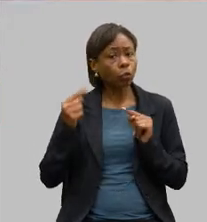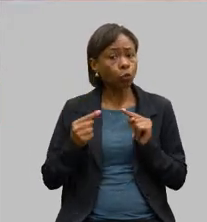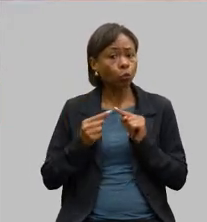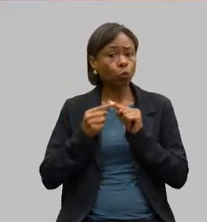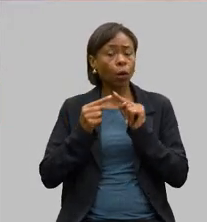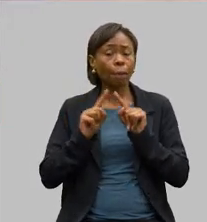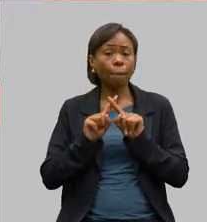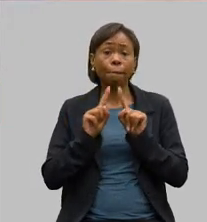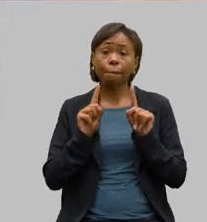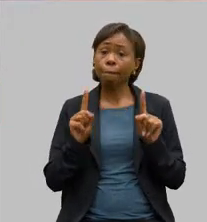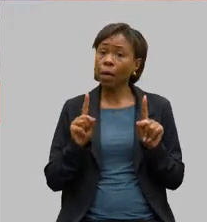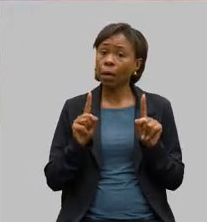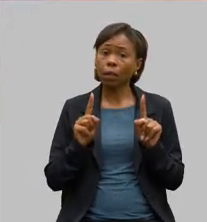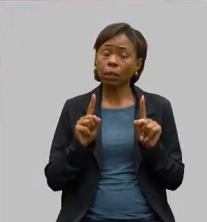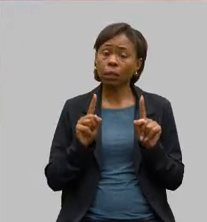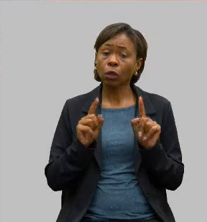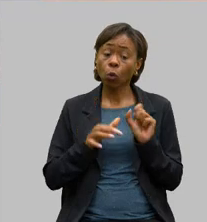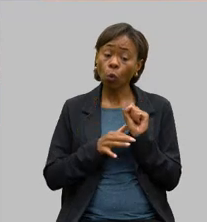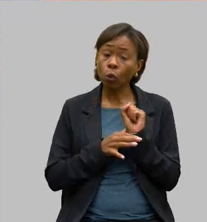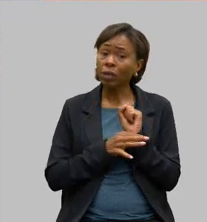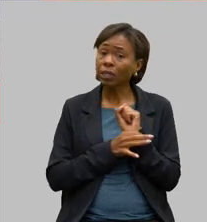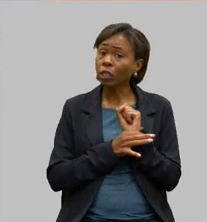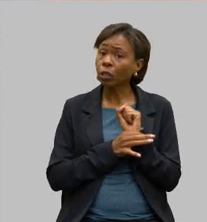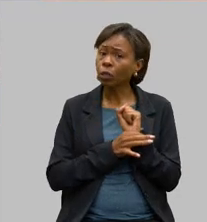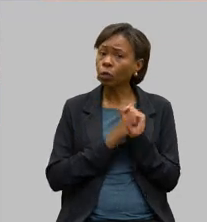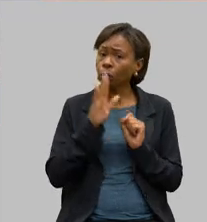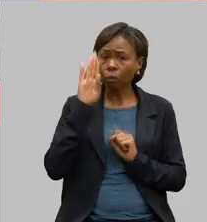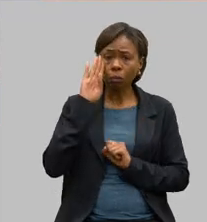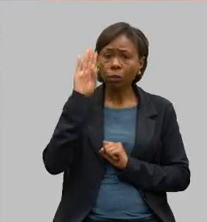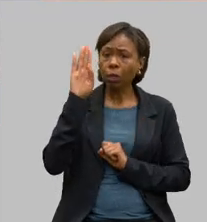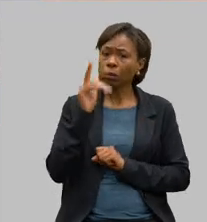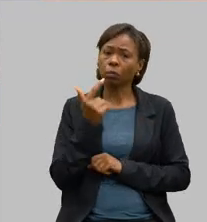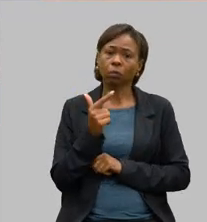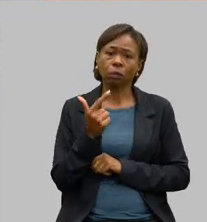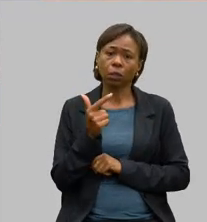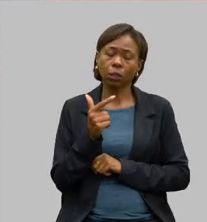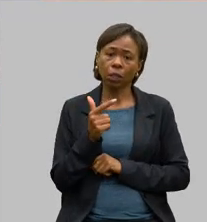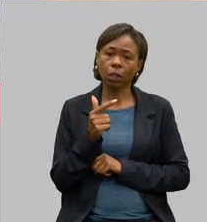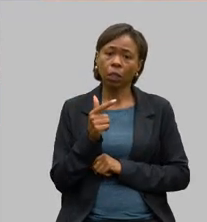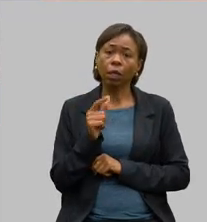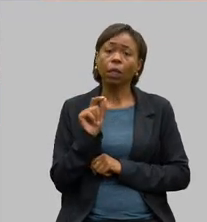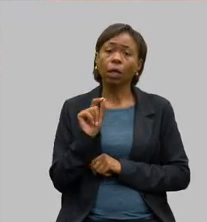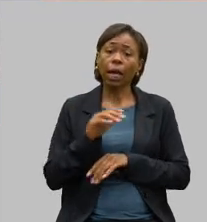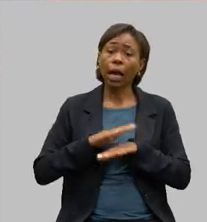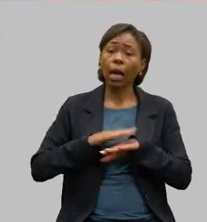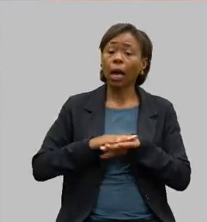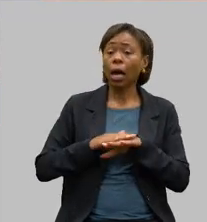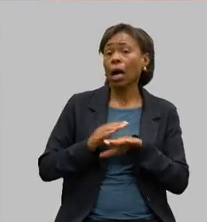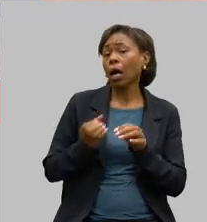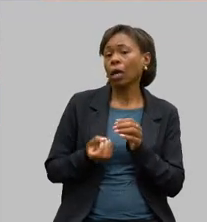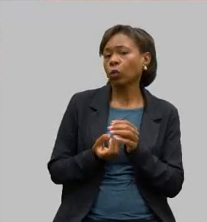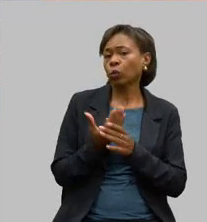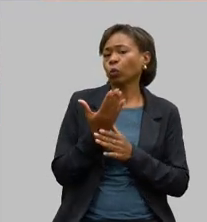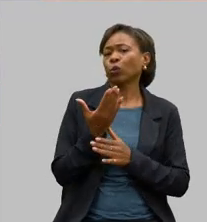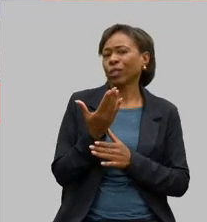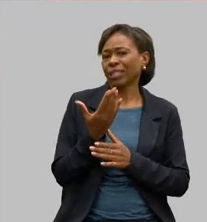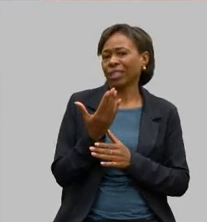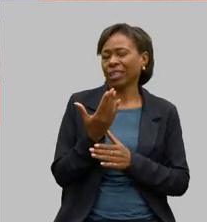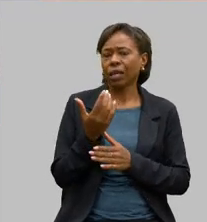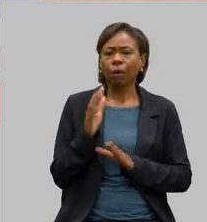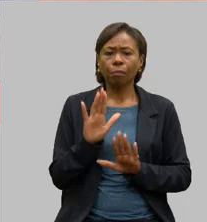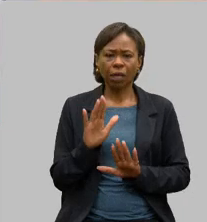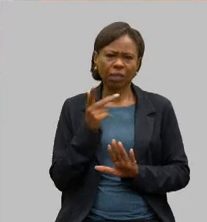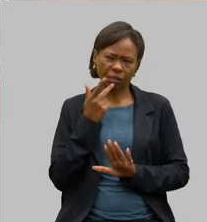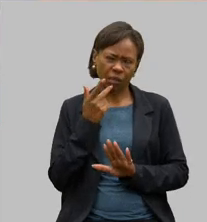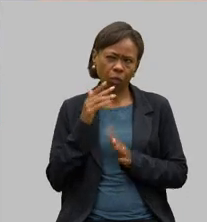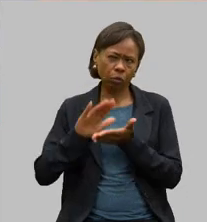é fundamental que é a eu vou dizer assim a autoria não é possível imaginar eu tô falando do Samba